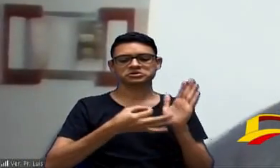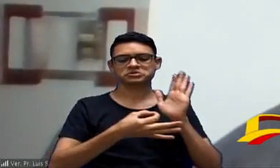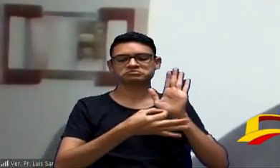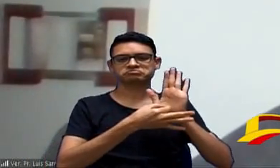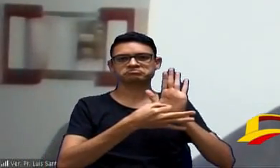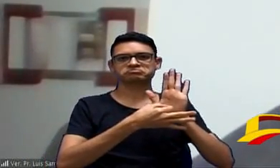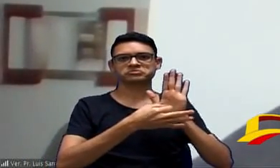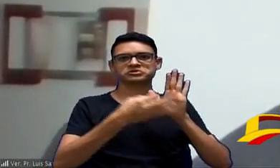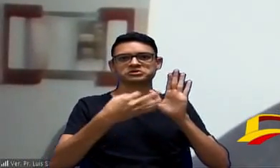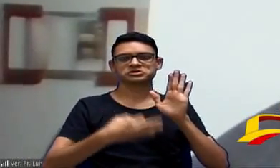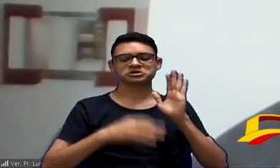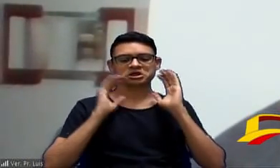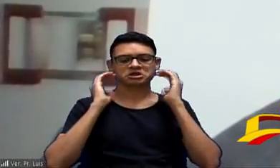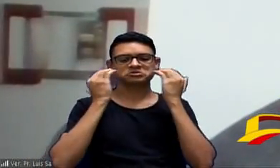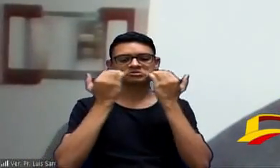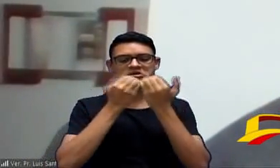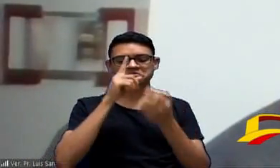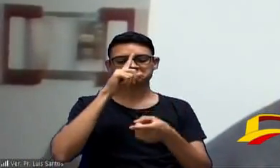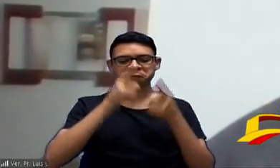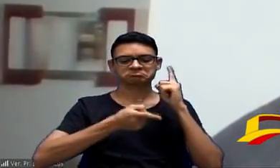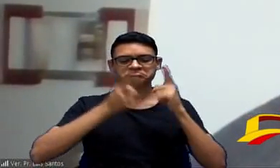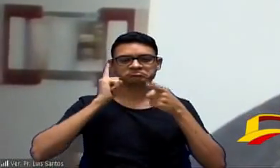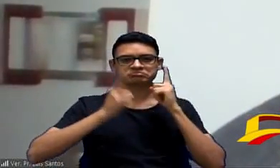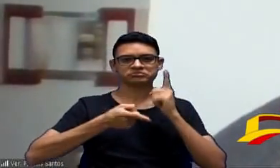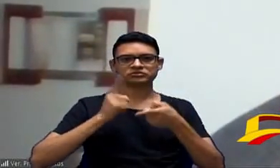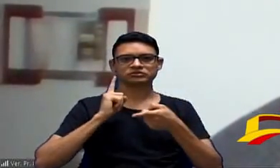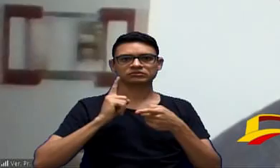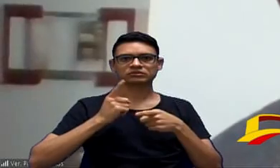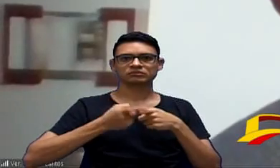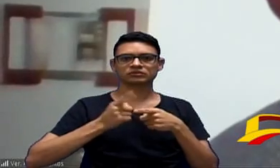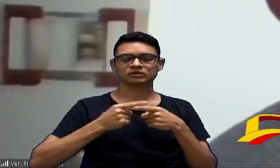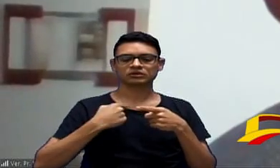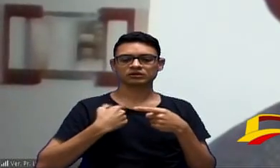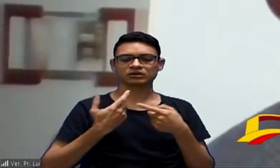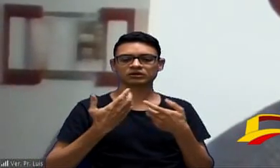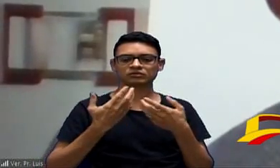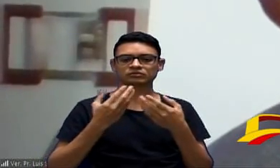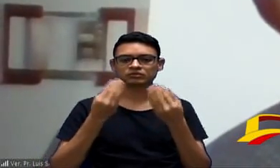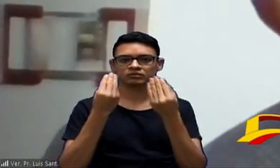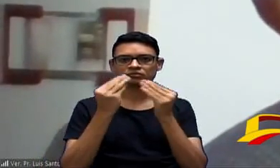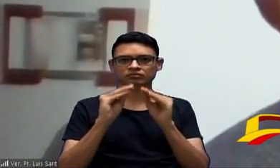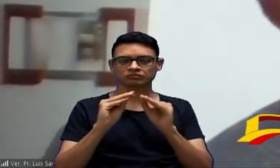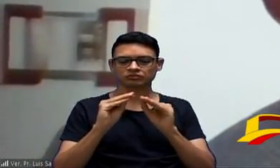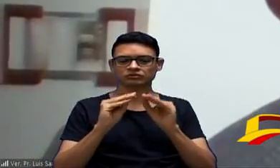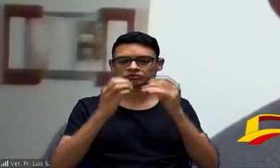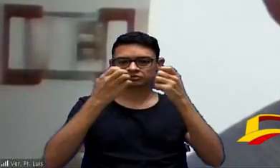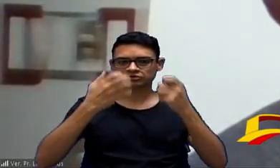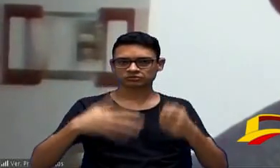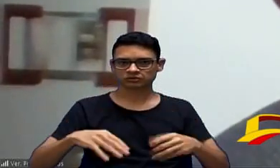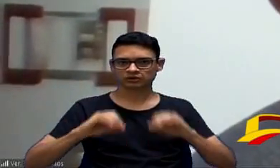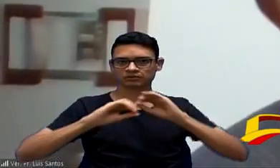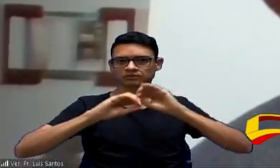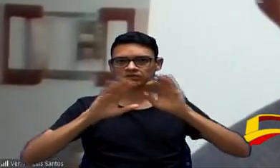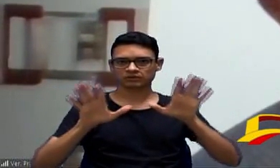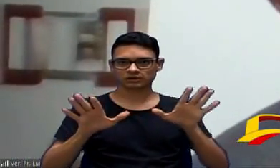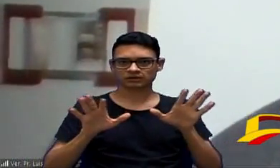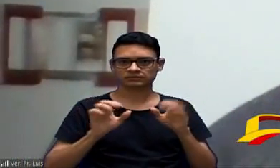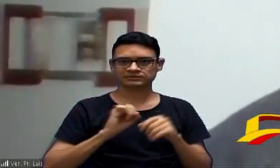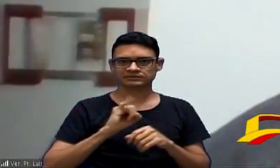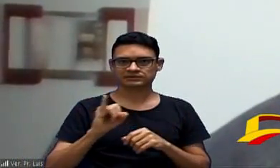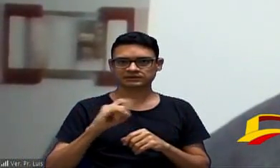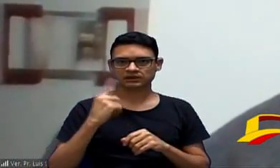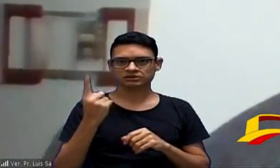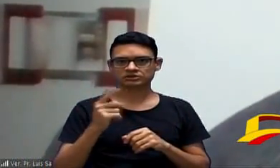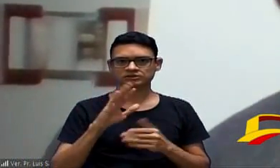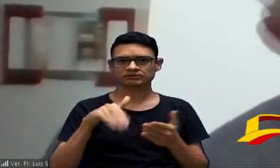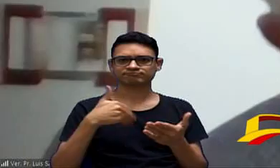na Câmara. Então, que eu, até porque eu quero deixar claro isso aqui, se nós estamos nesse horário